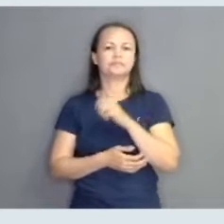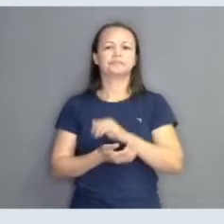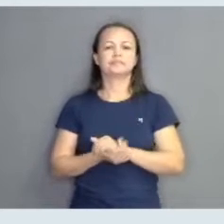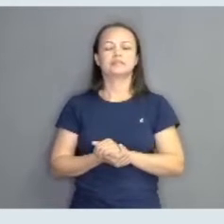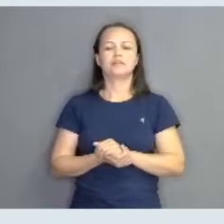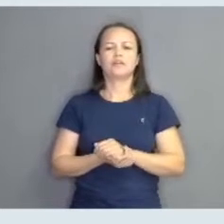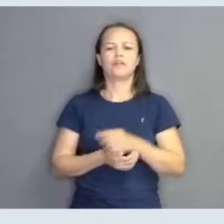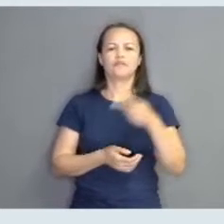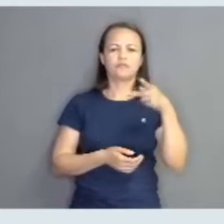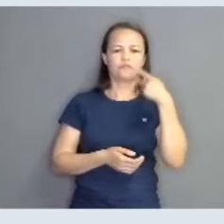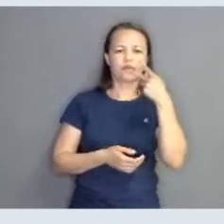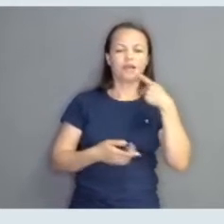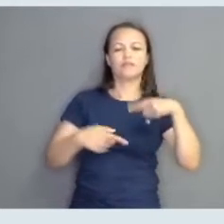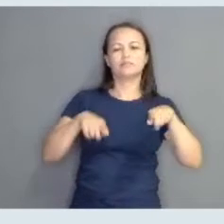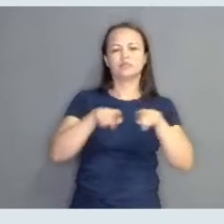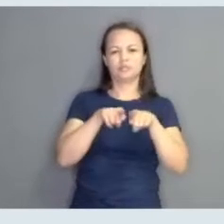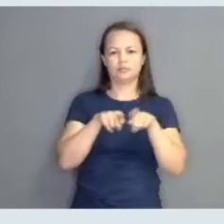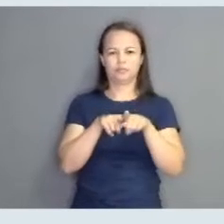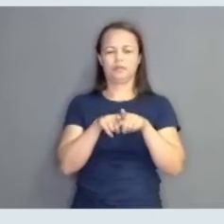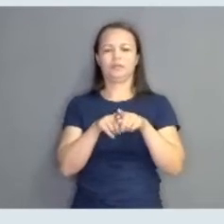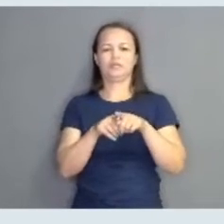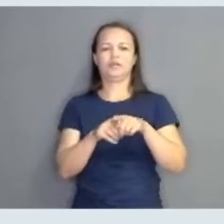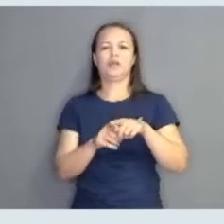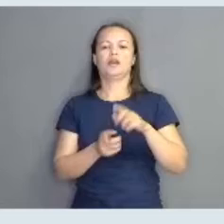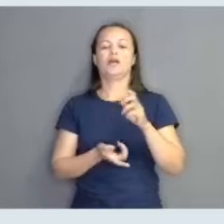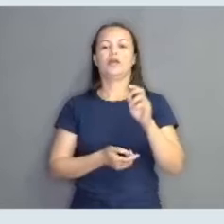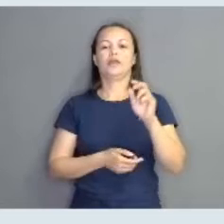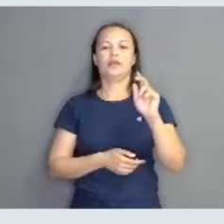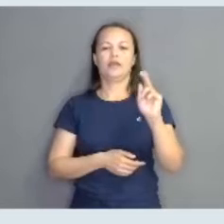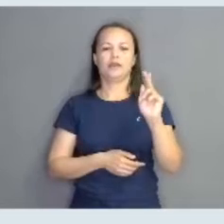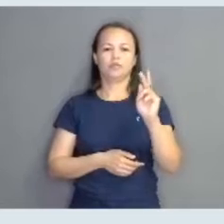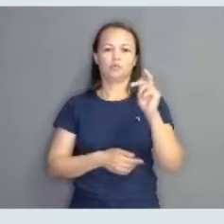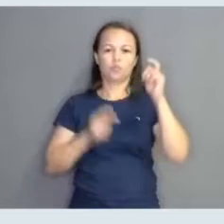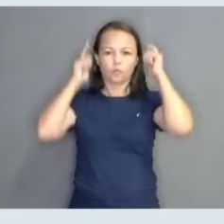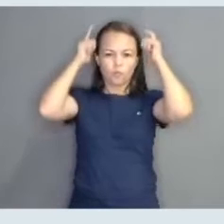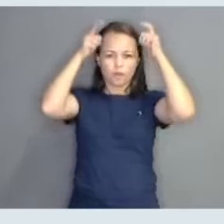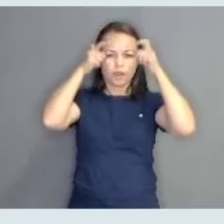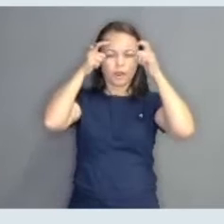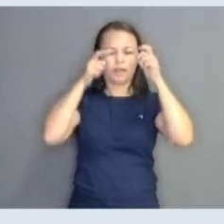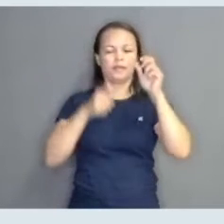que falar do rei Henrique VII. Né?